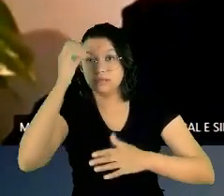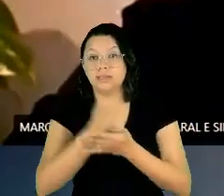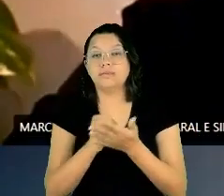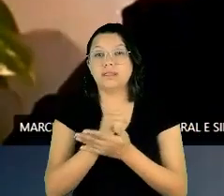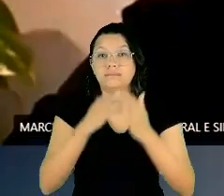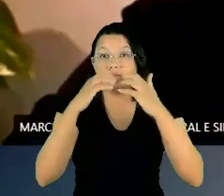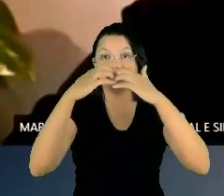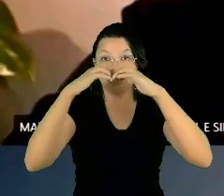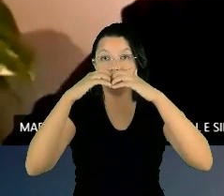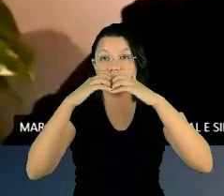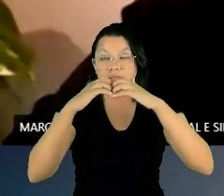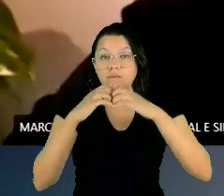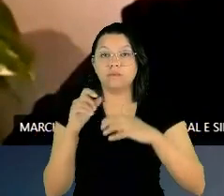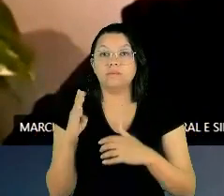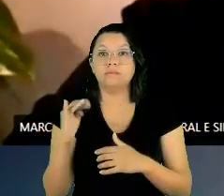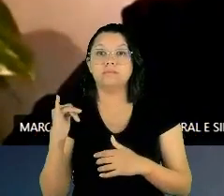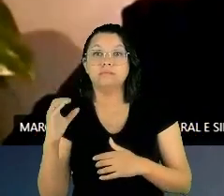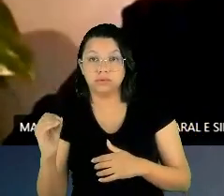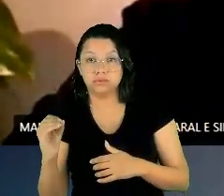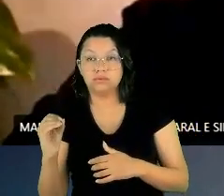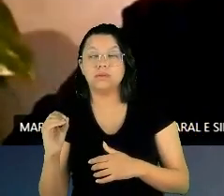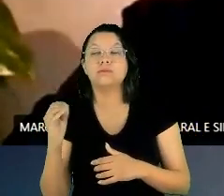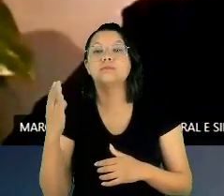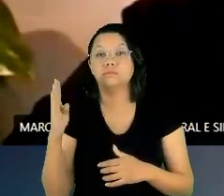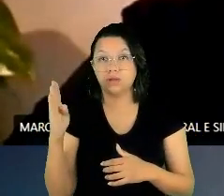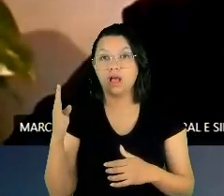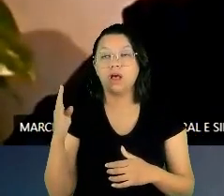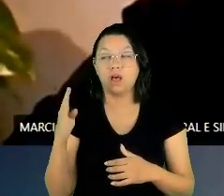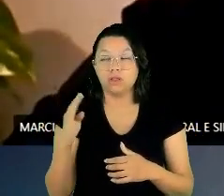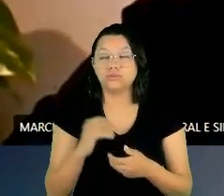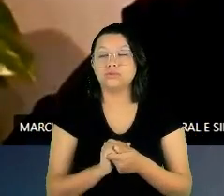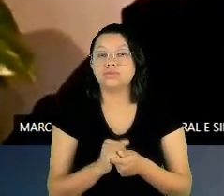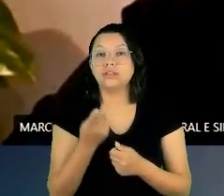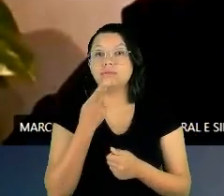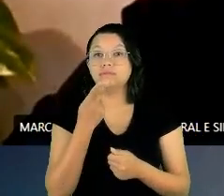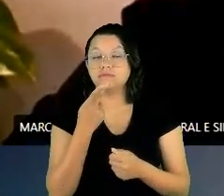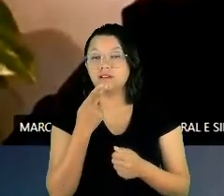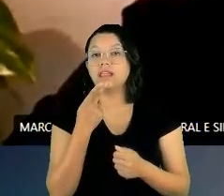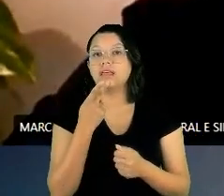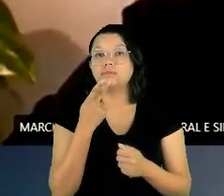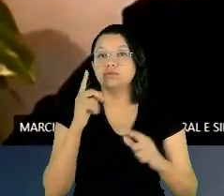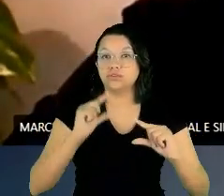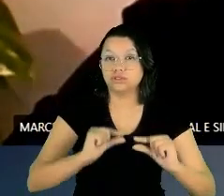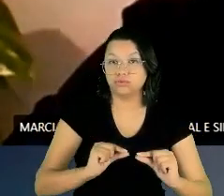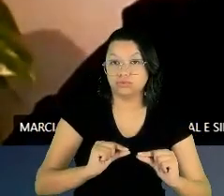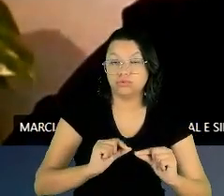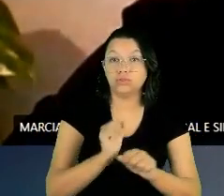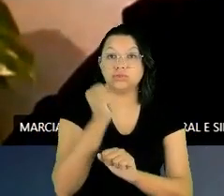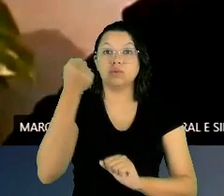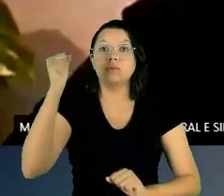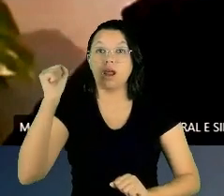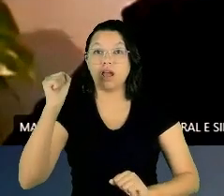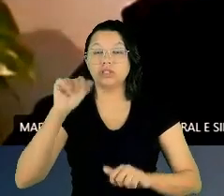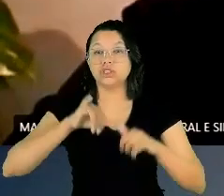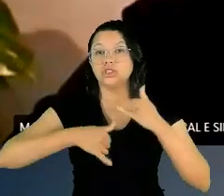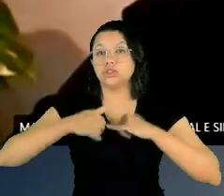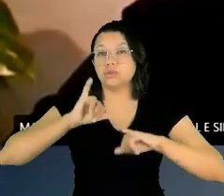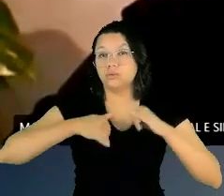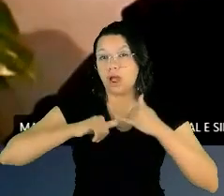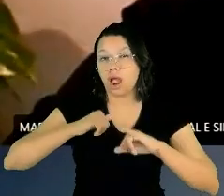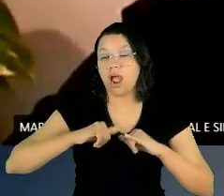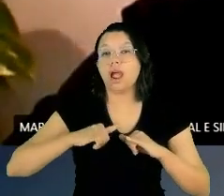esse conhecimento da base neurobiológica, do micro e do macro. E aí, do micro, a gente está falando do nível molecular, das